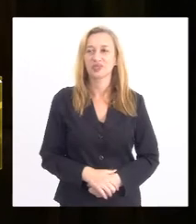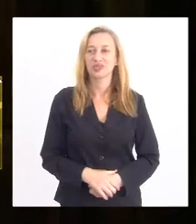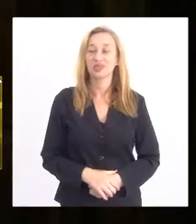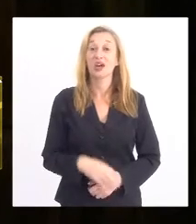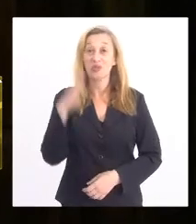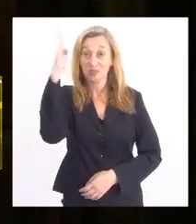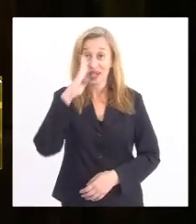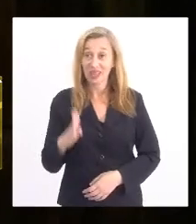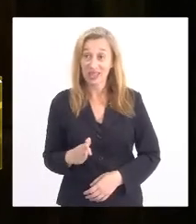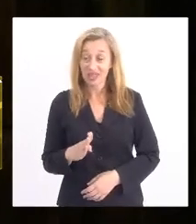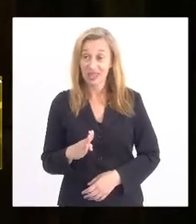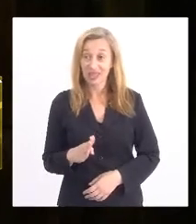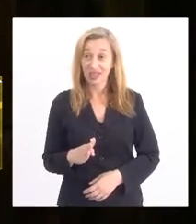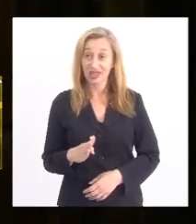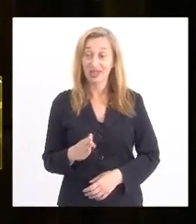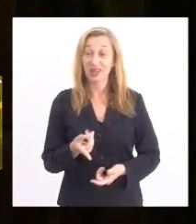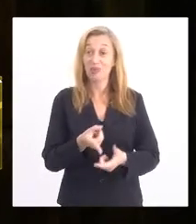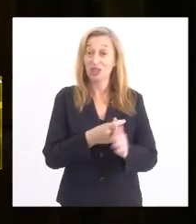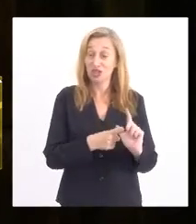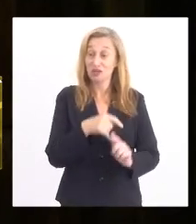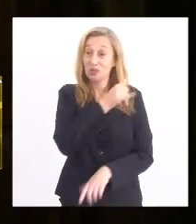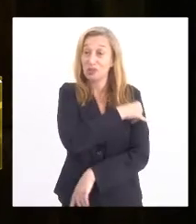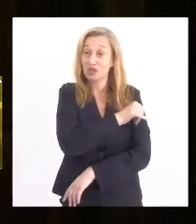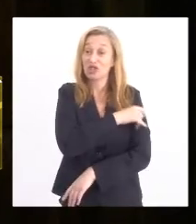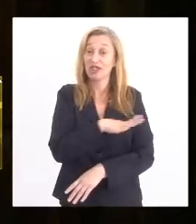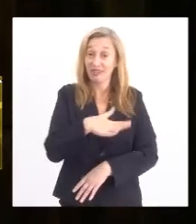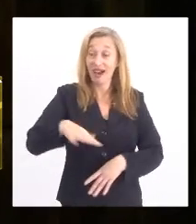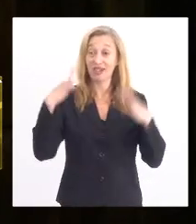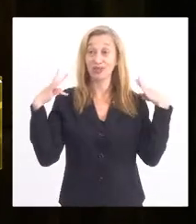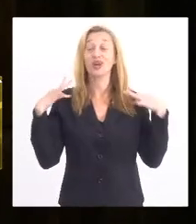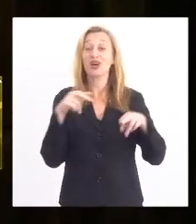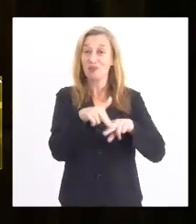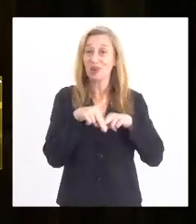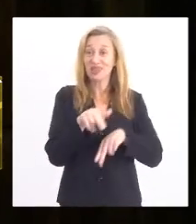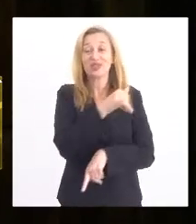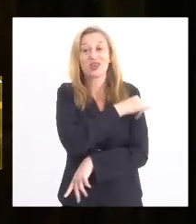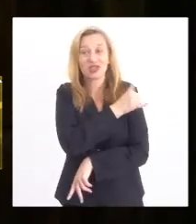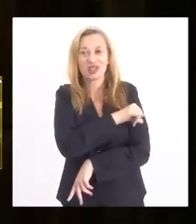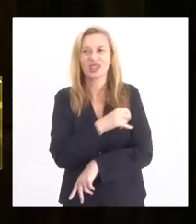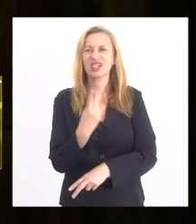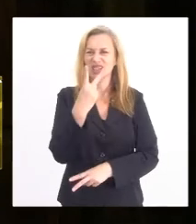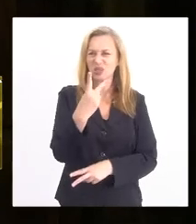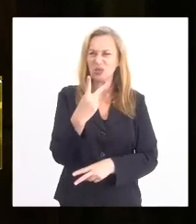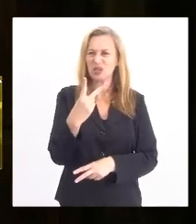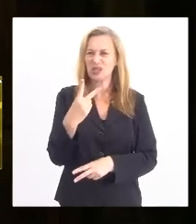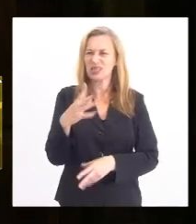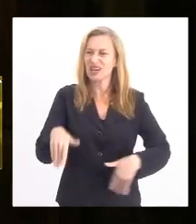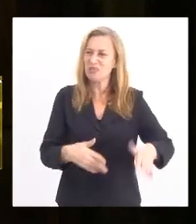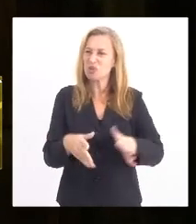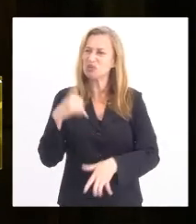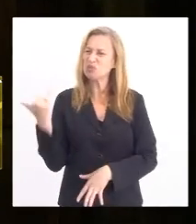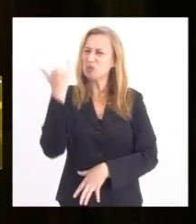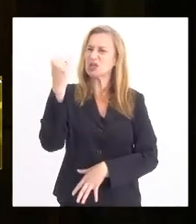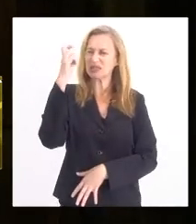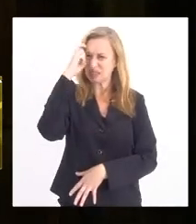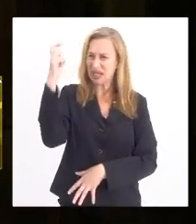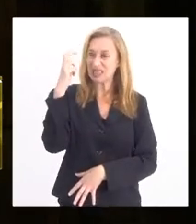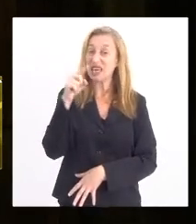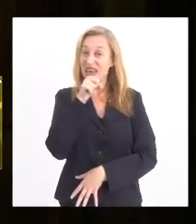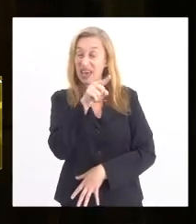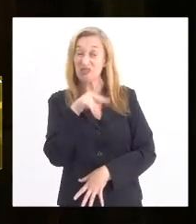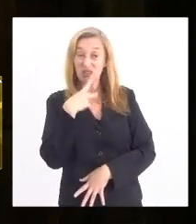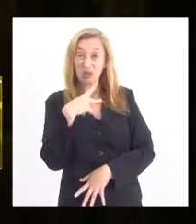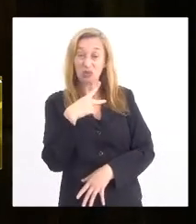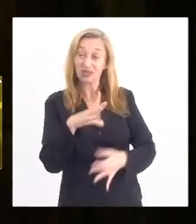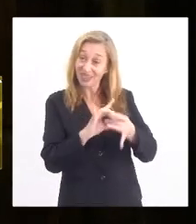e o Brasil tem um débito com o Rio de Janeiro no tocante ao turismo e é por isso que o Rio de Janeiro terá dois destinos inteligentes e foi ele que determinou